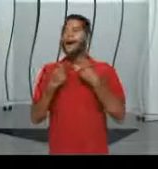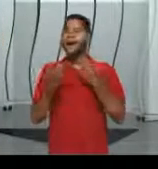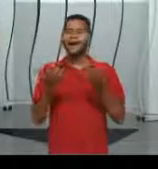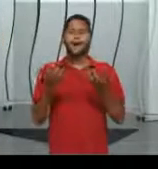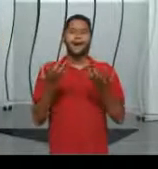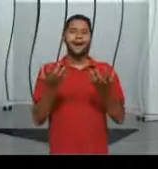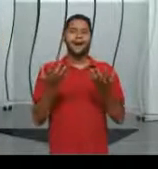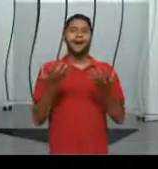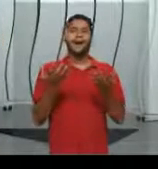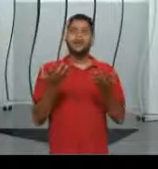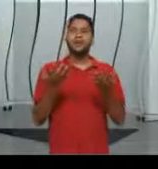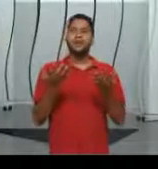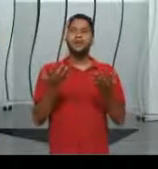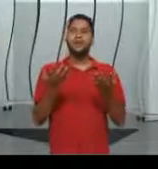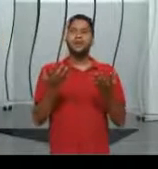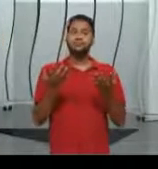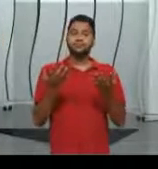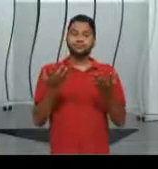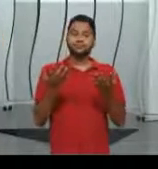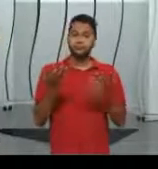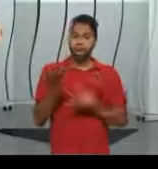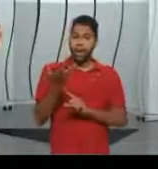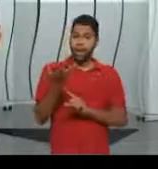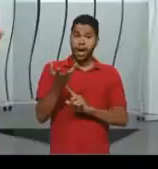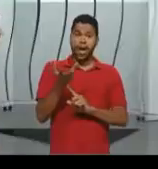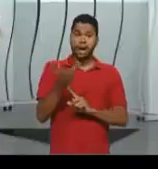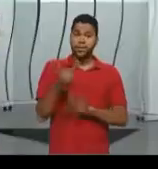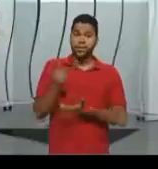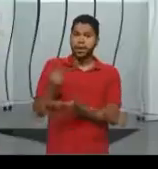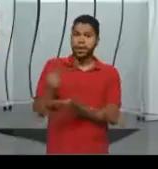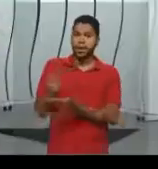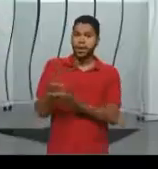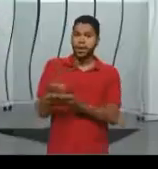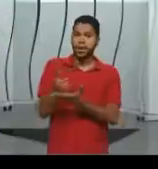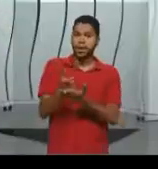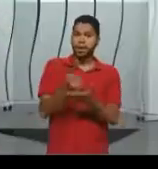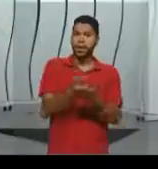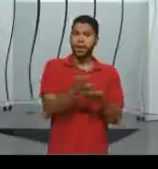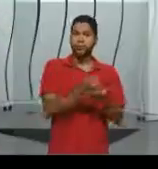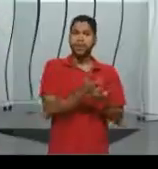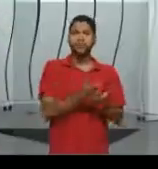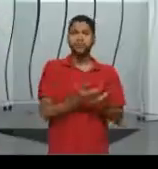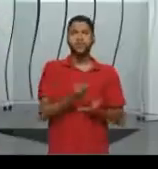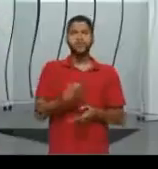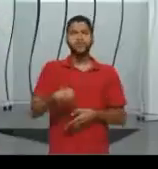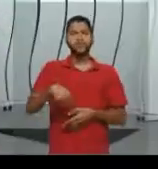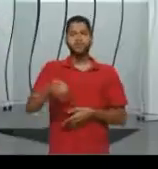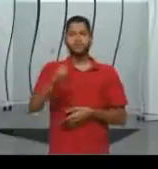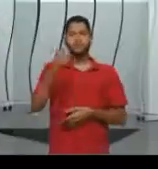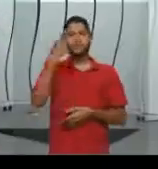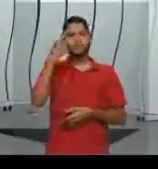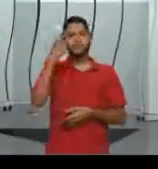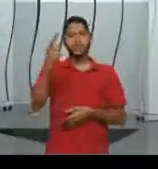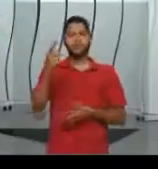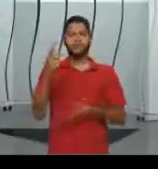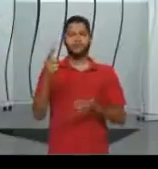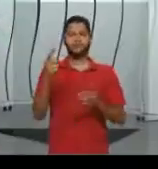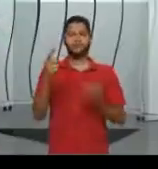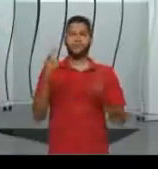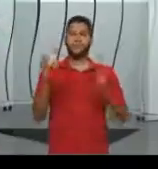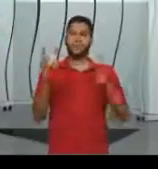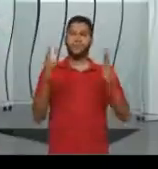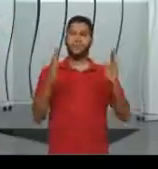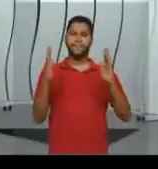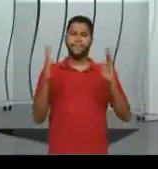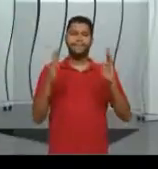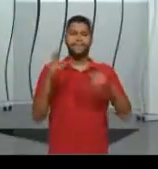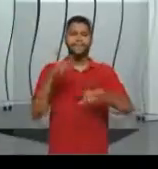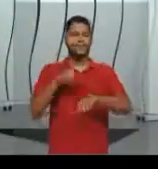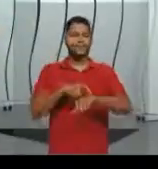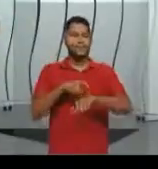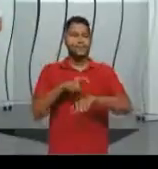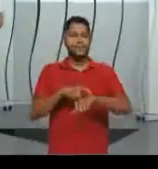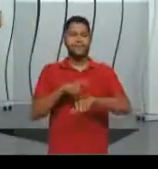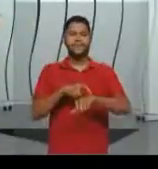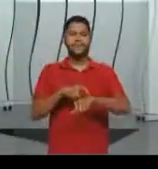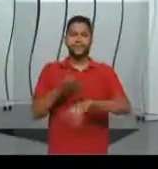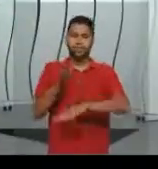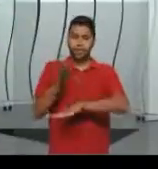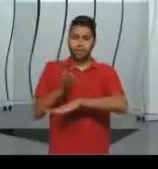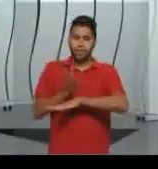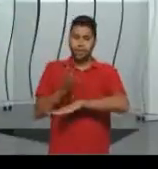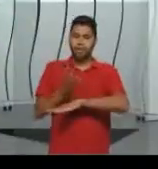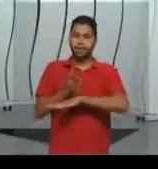e acabava sendo uma arte consumível. Então nós vamos pensar no período moderno como uma arte voltada para